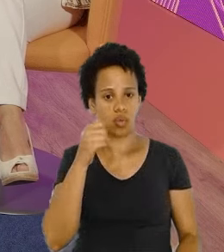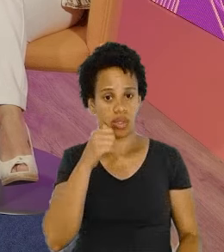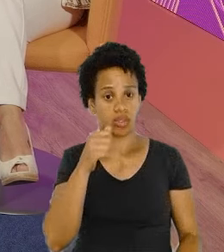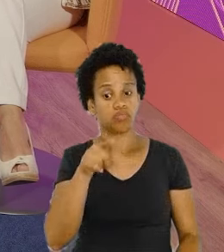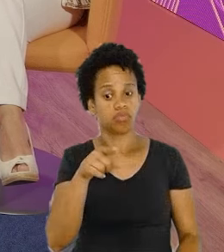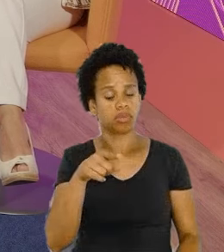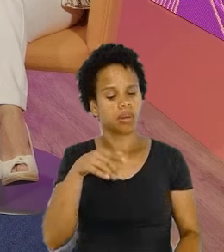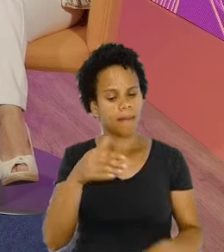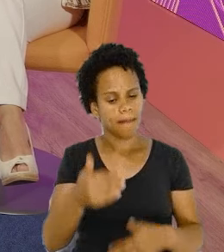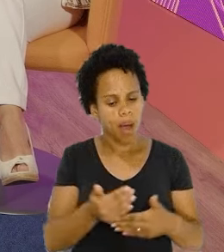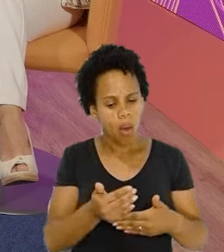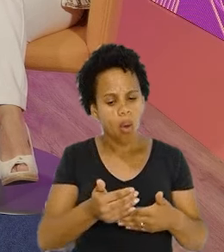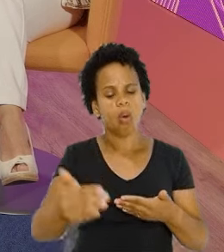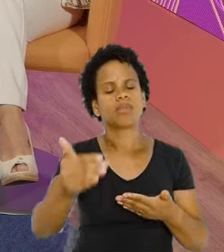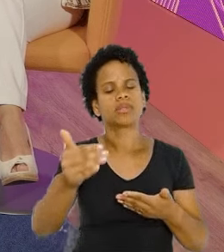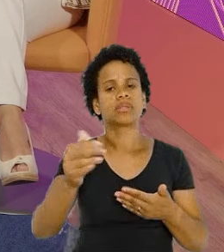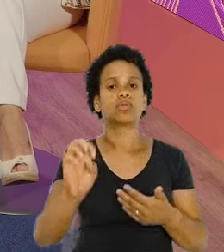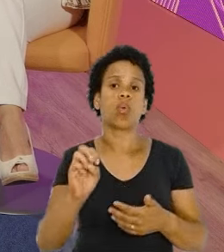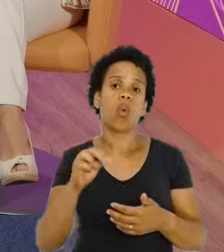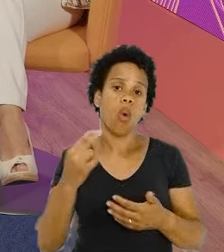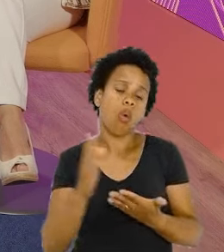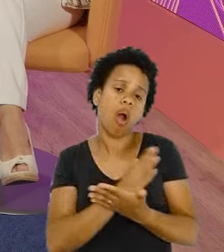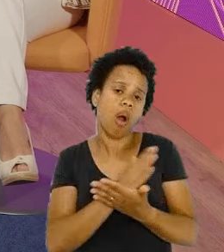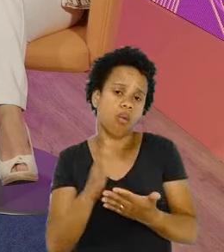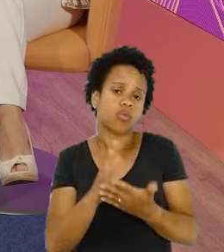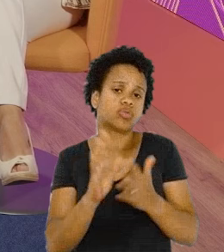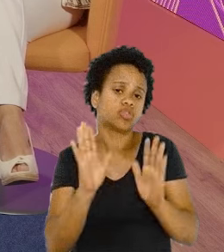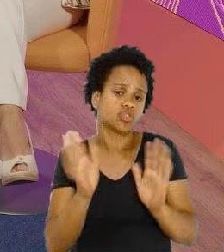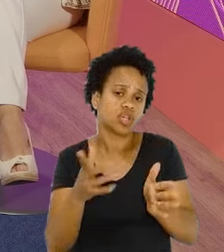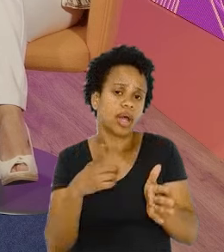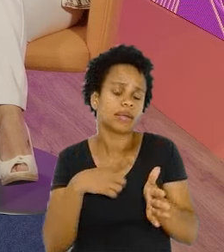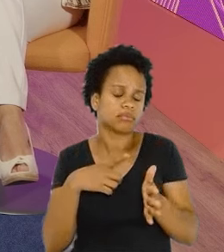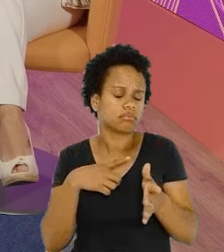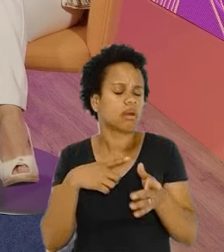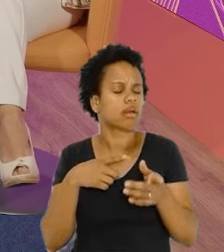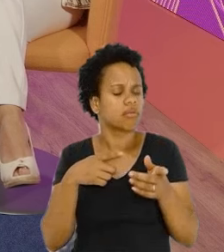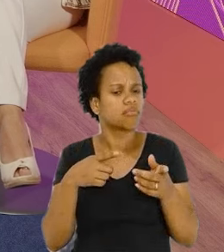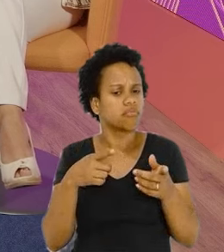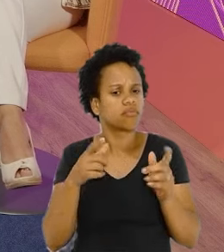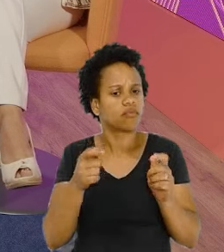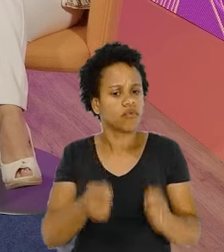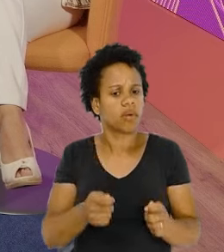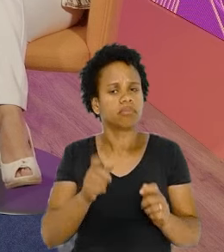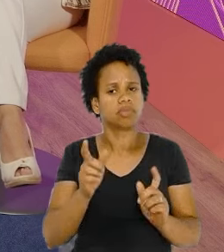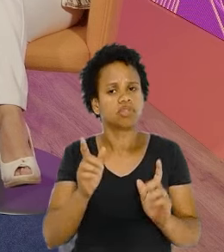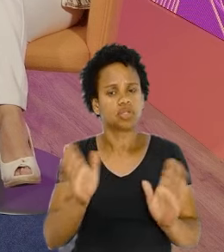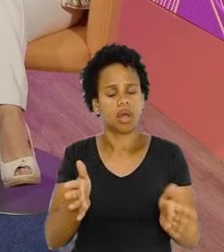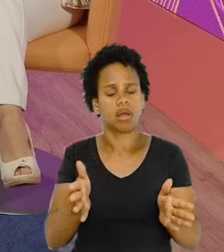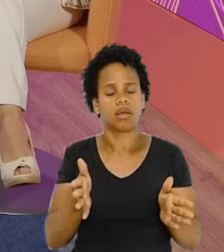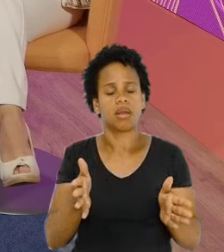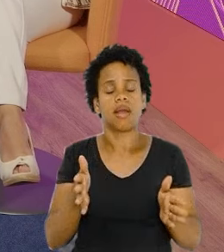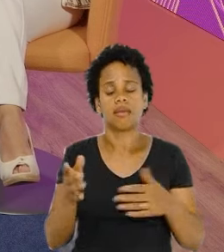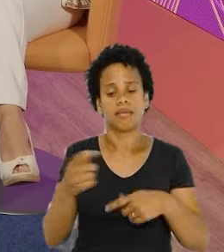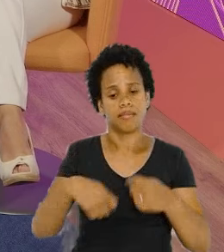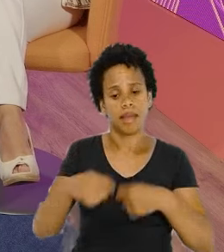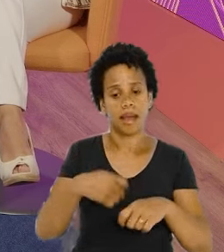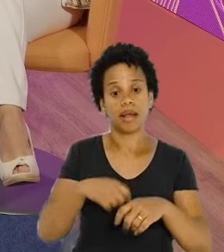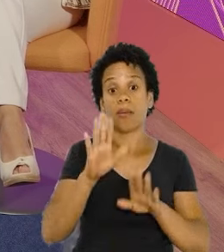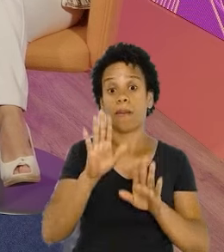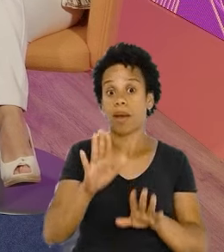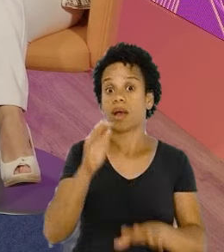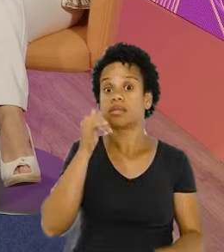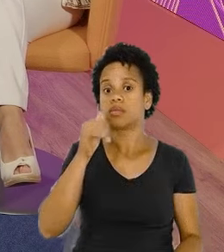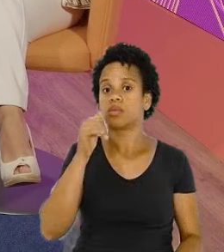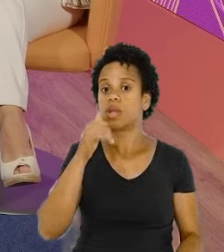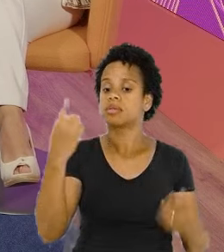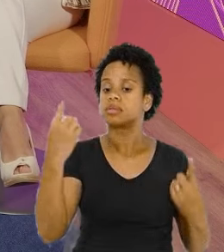os seus primeiros passos ou quem já tem até aí né Tá sólida no mercado só que a mulher ela tem o desafio a